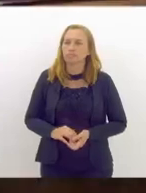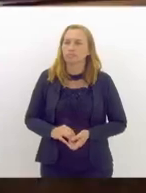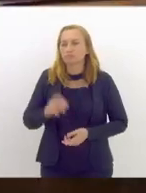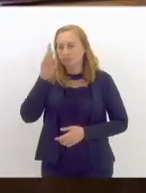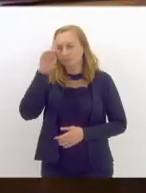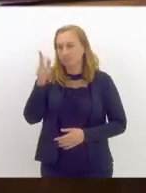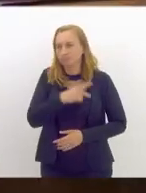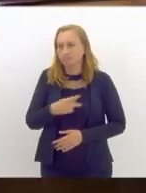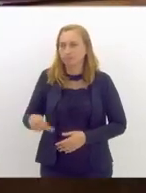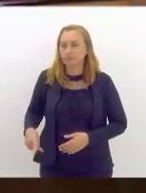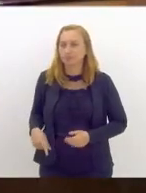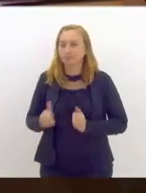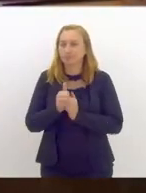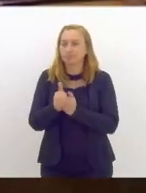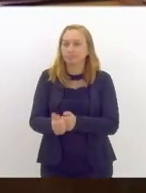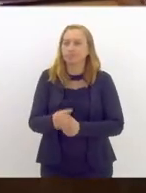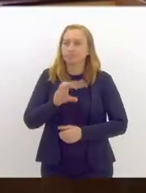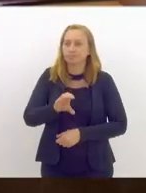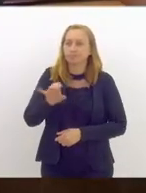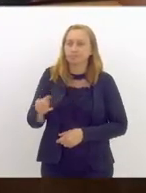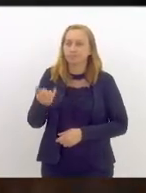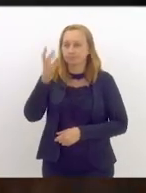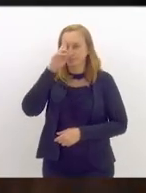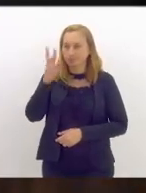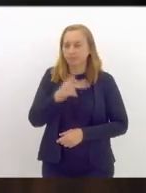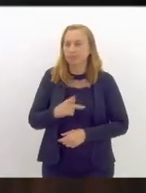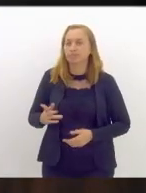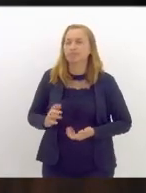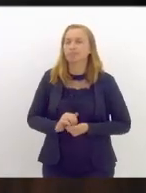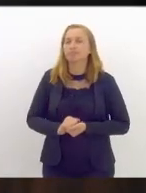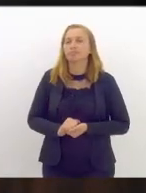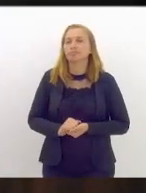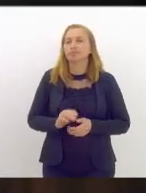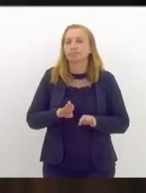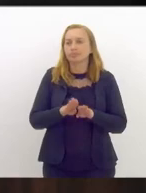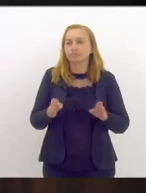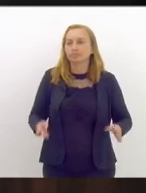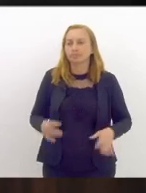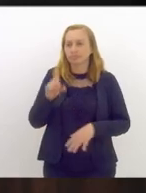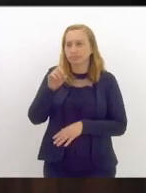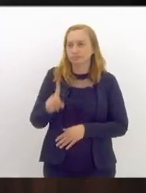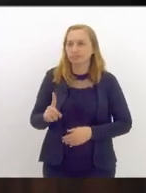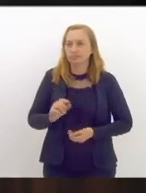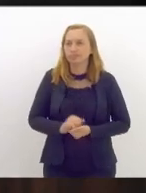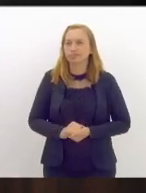senhor presidente acompanha o parecer da ccj pela mesa diretora